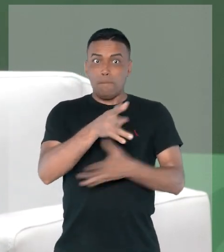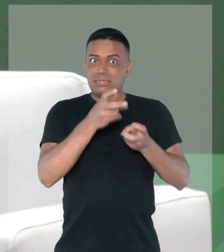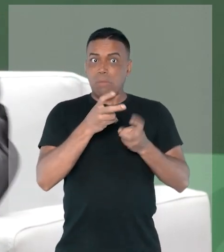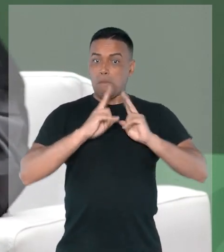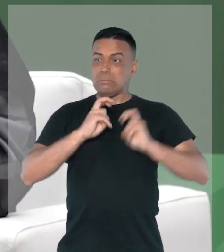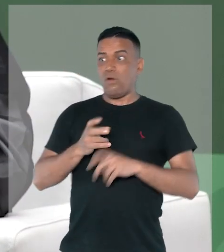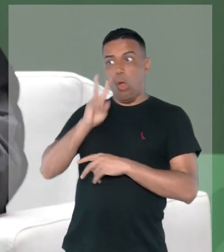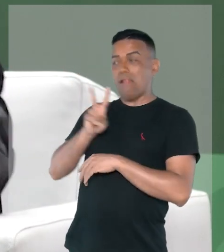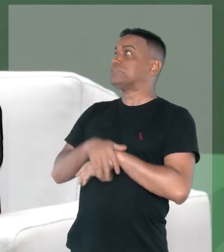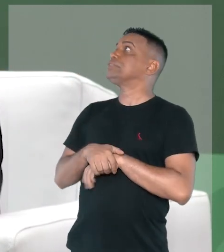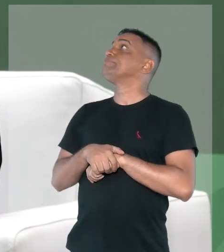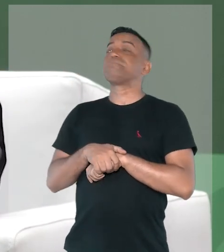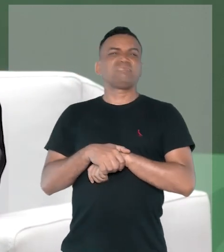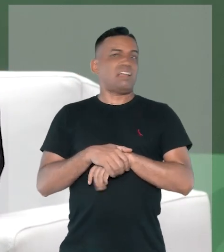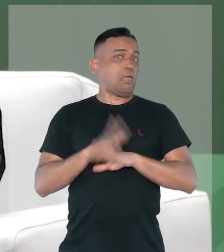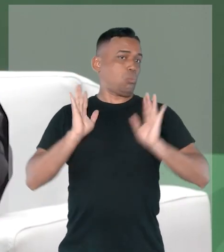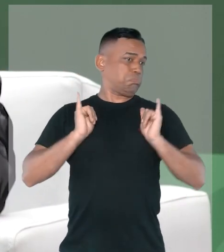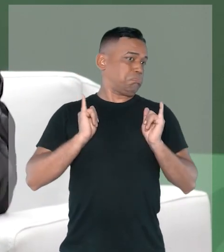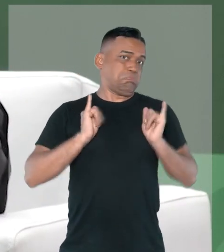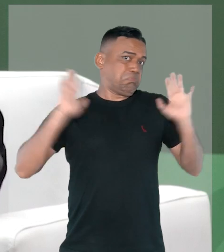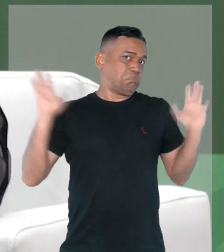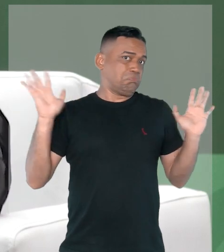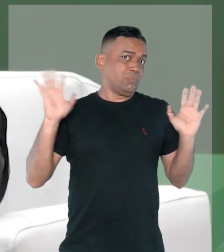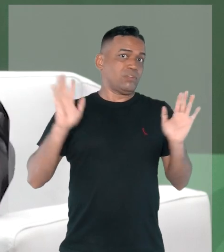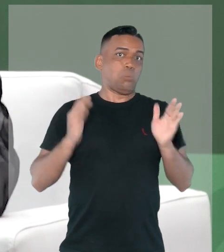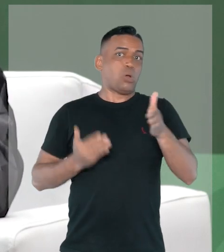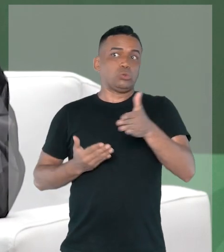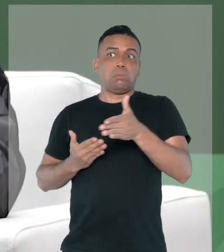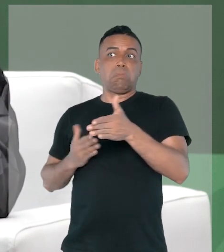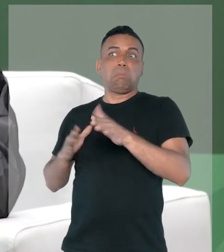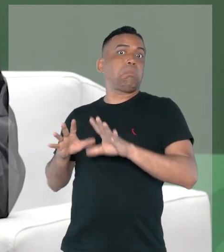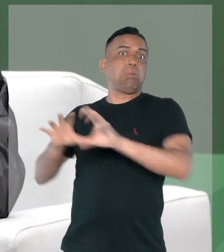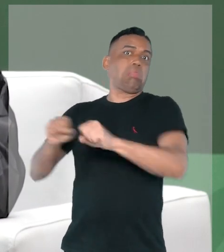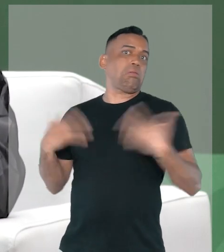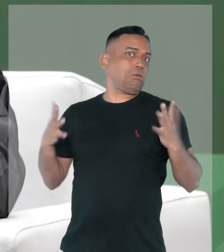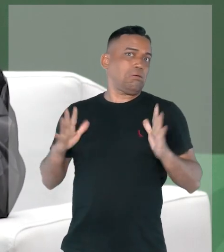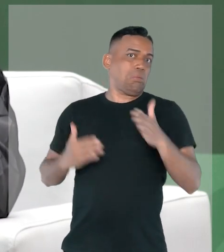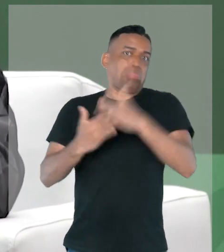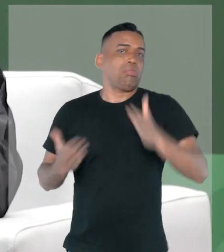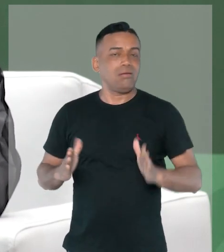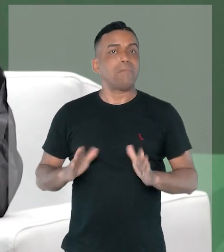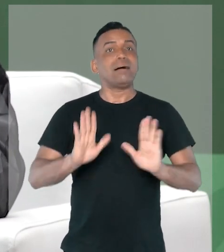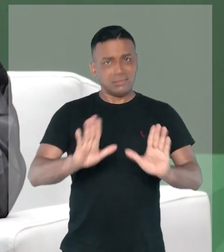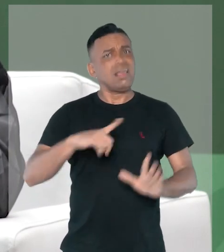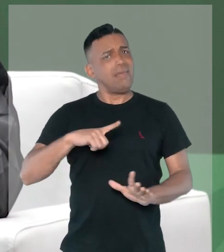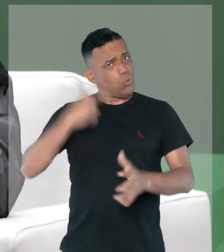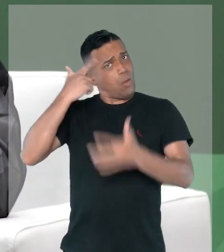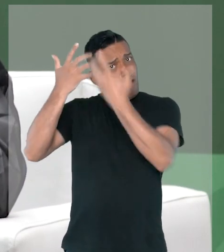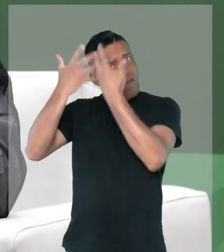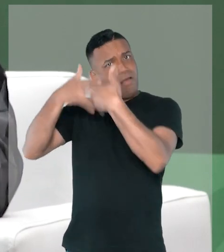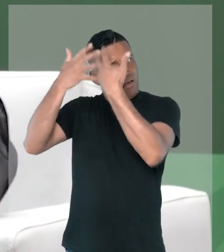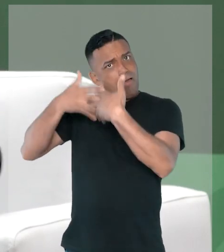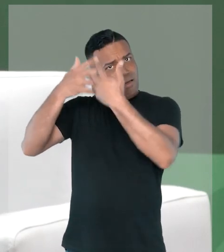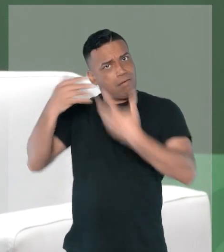ficaram assim, né? Falei, não, deixa, não é comigo isso, na verdade, eu não posso impedi-los neste momento, né? Mas existe uma reflexão